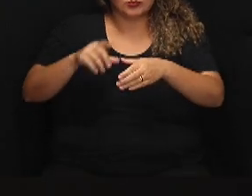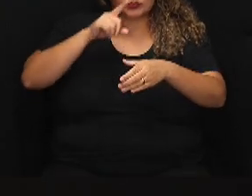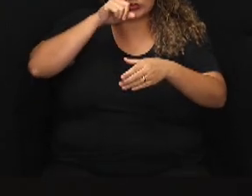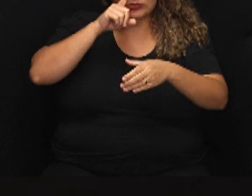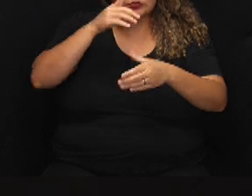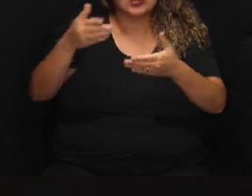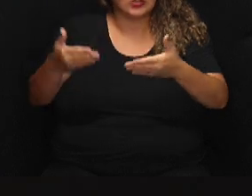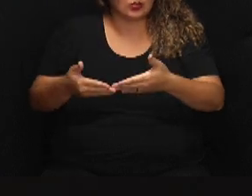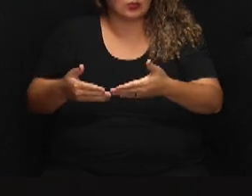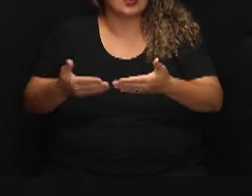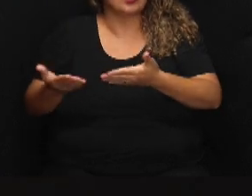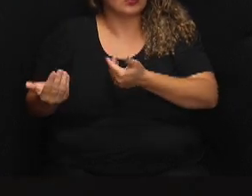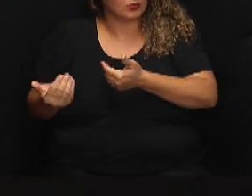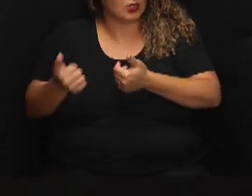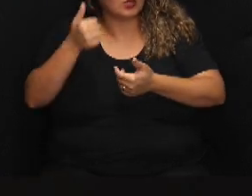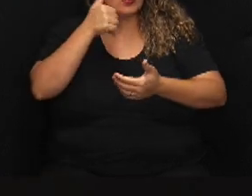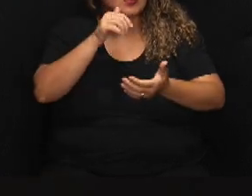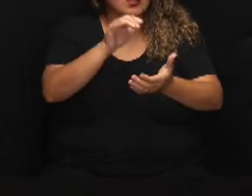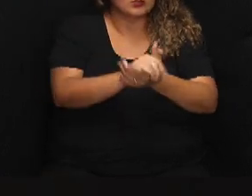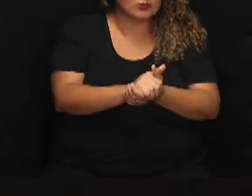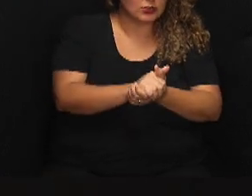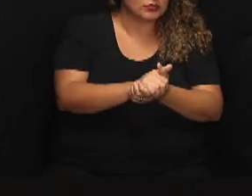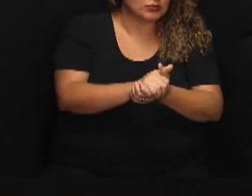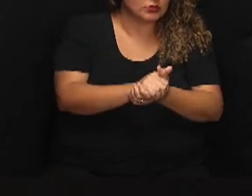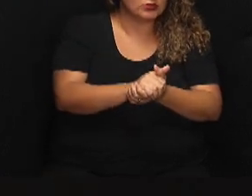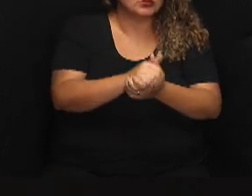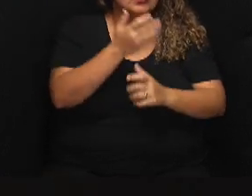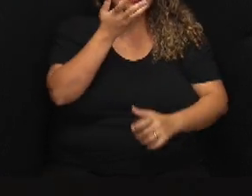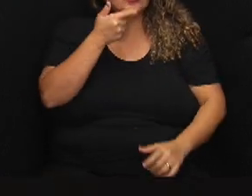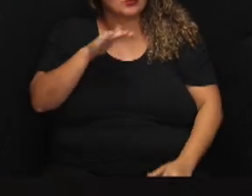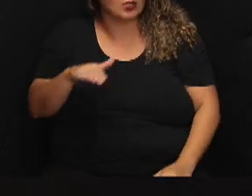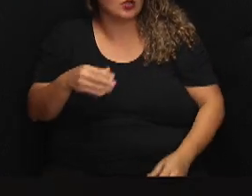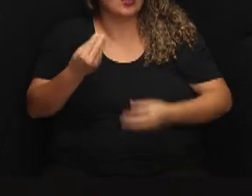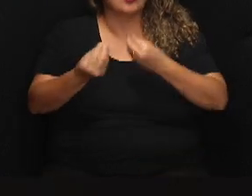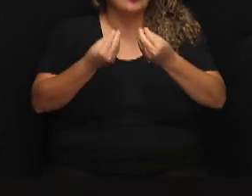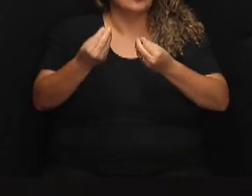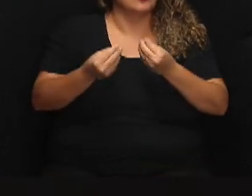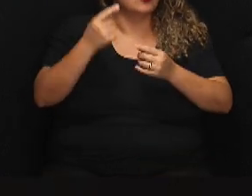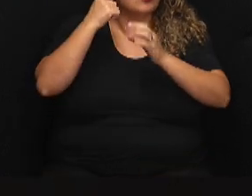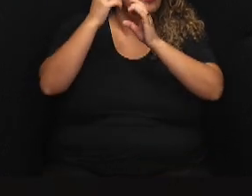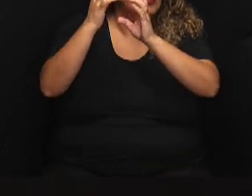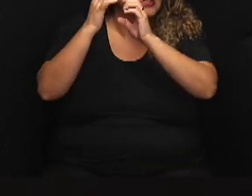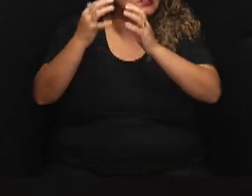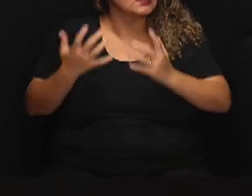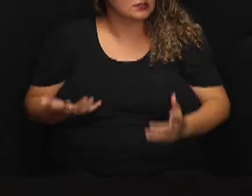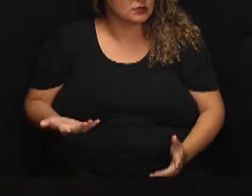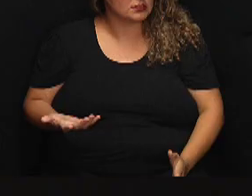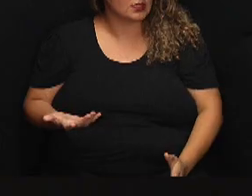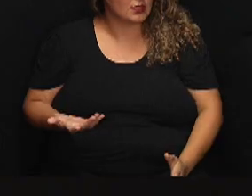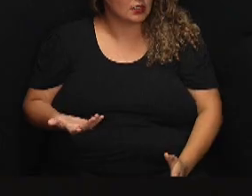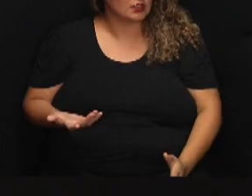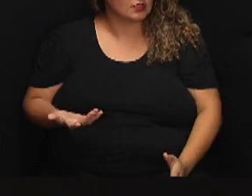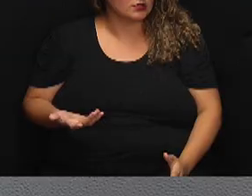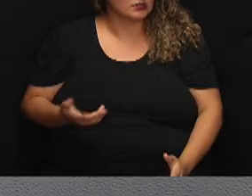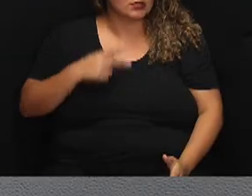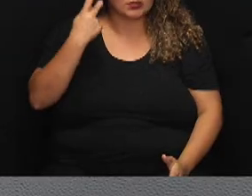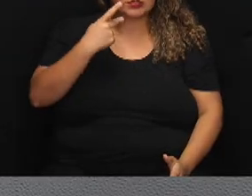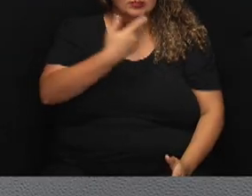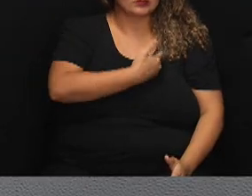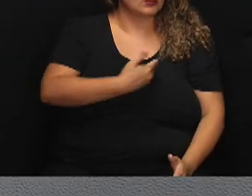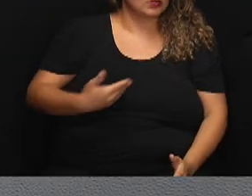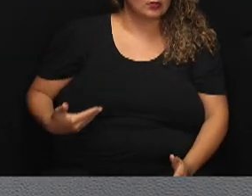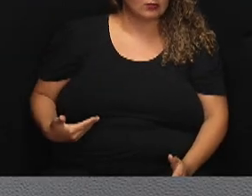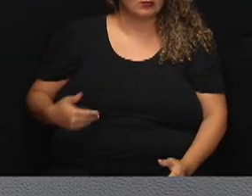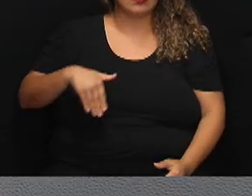né, que são jovens, mulheres casadas, crianças, como que a gente também pode pensar nas políticas públicas